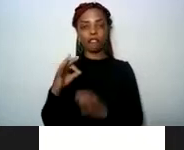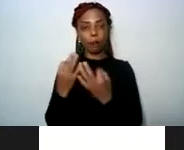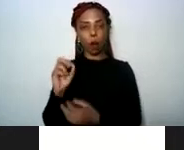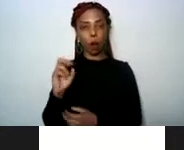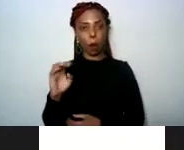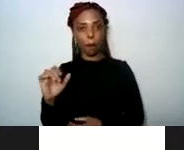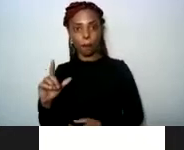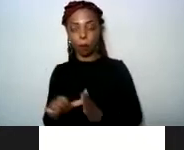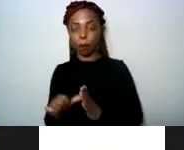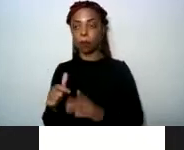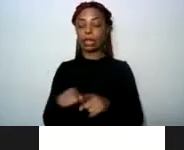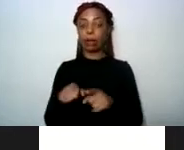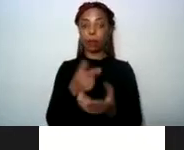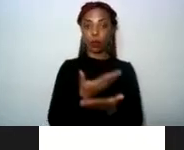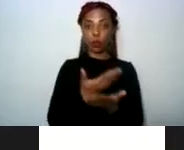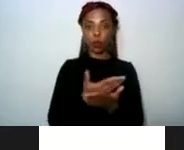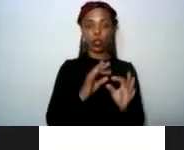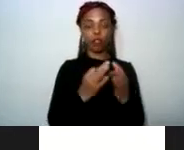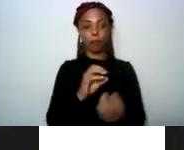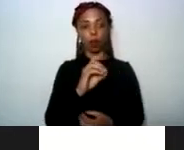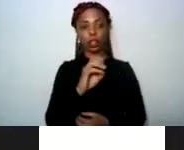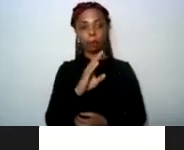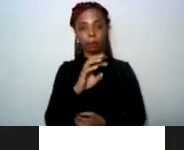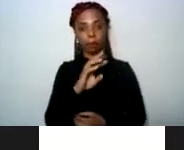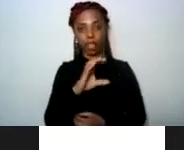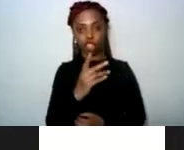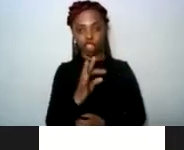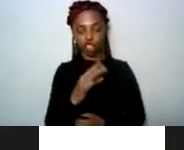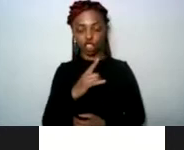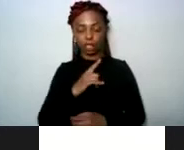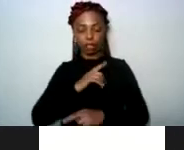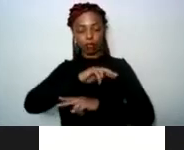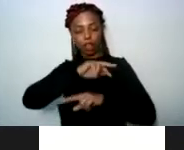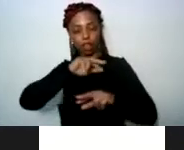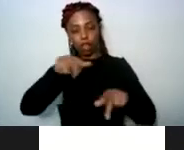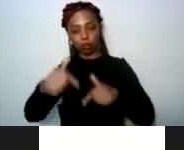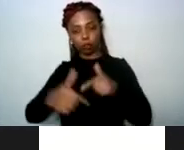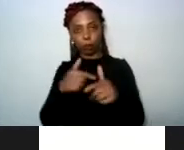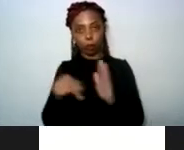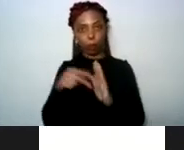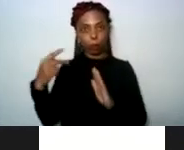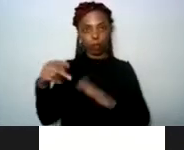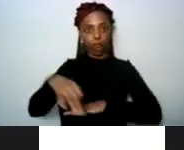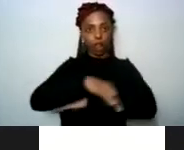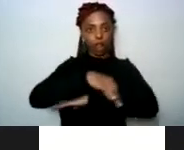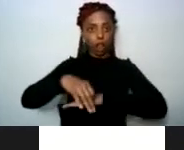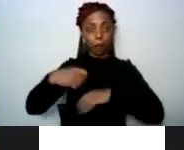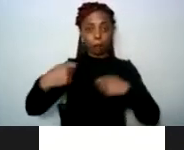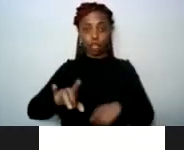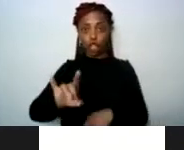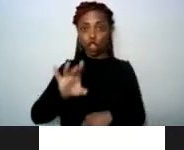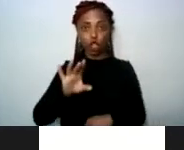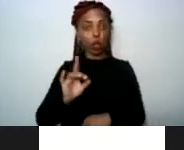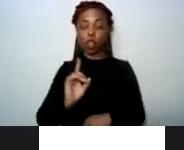estudo do mausoléu da família Odebrecht ao conjunto de obras da arquiteta ela não é somente necessária mas ela é